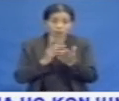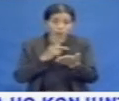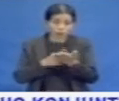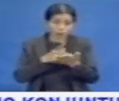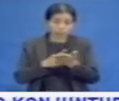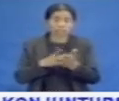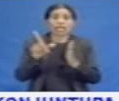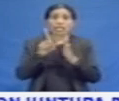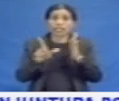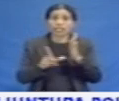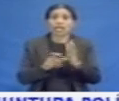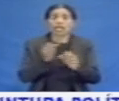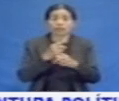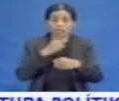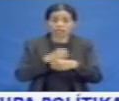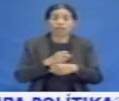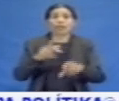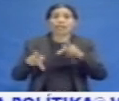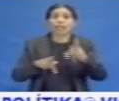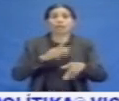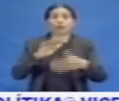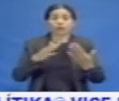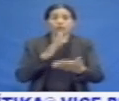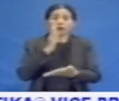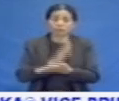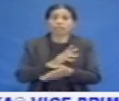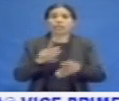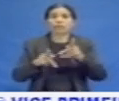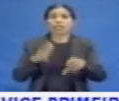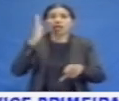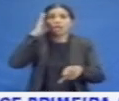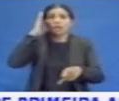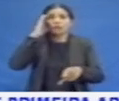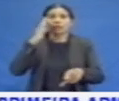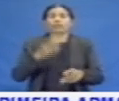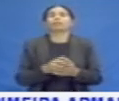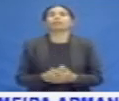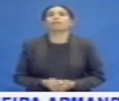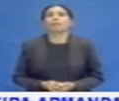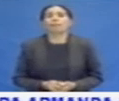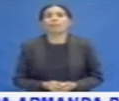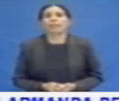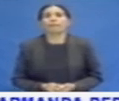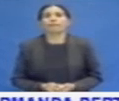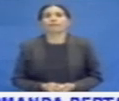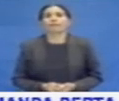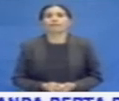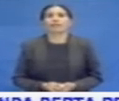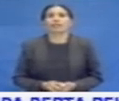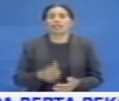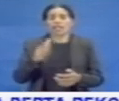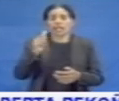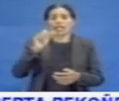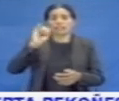democracia, tamba limita cidadão, atu hatou sereni opinião, li husi meus oioin. AZL dian katak contra